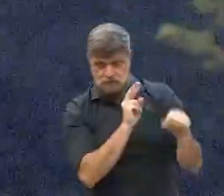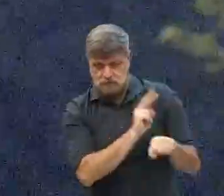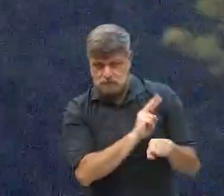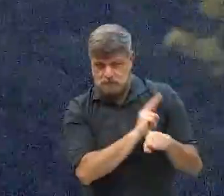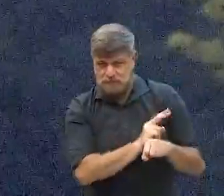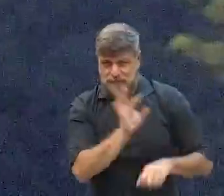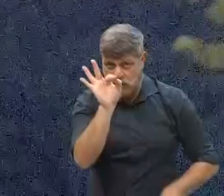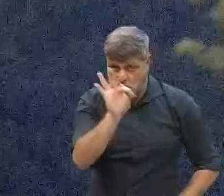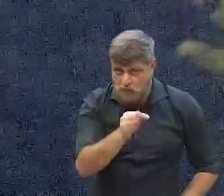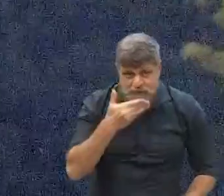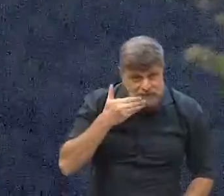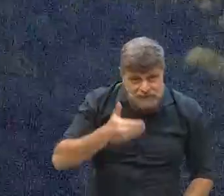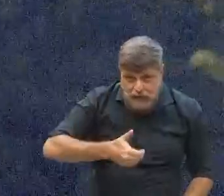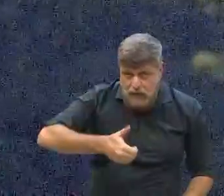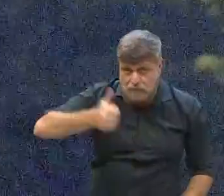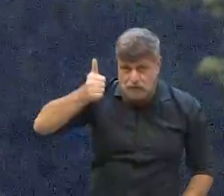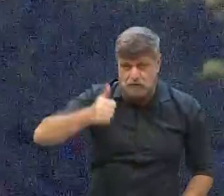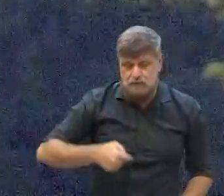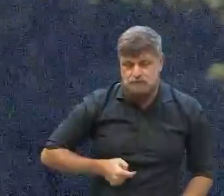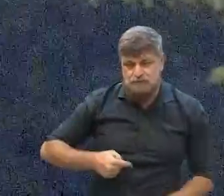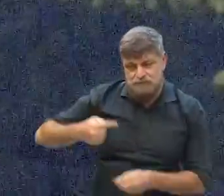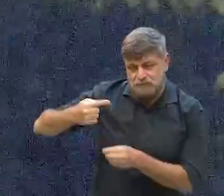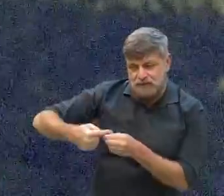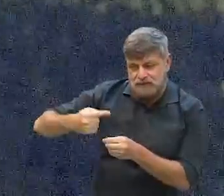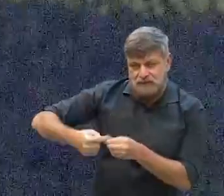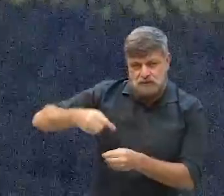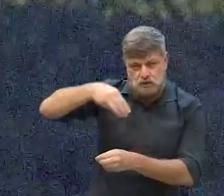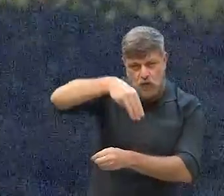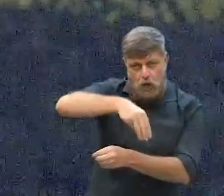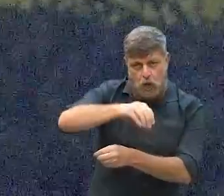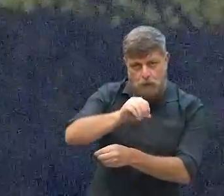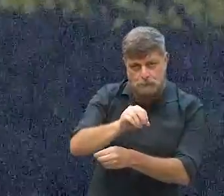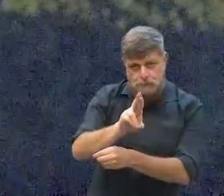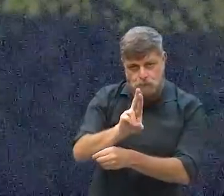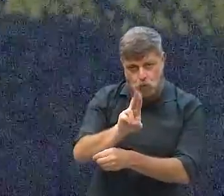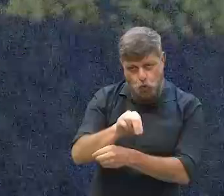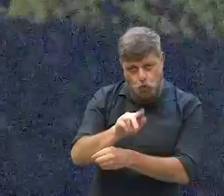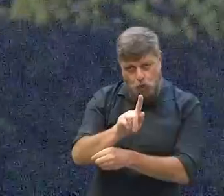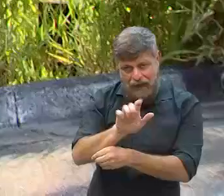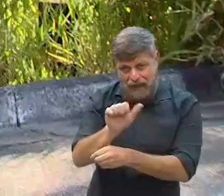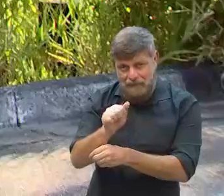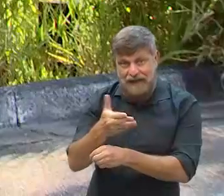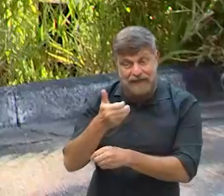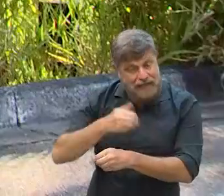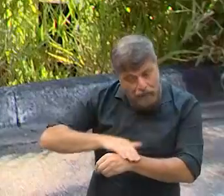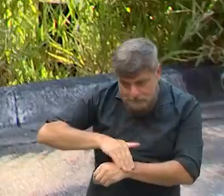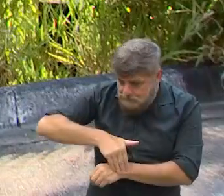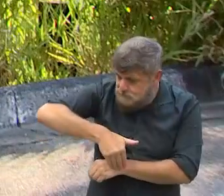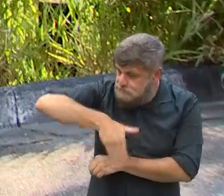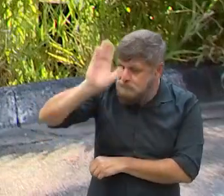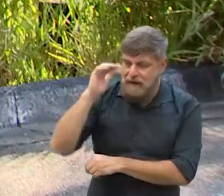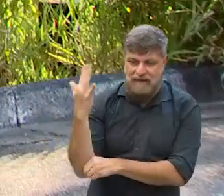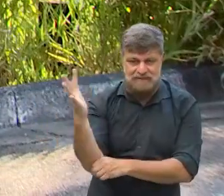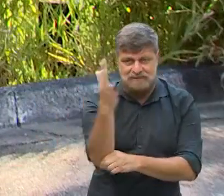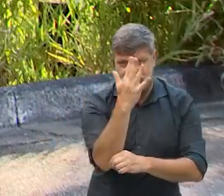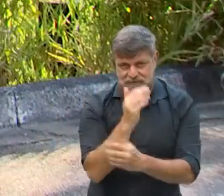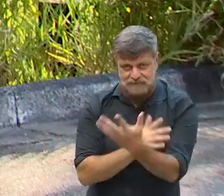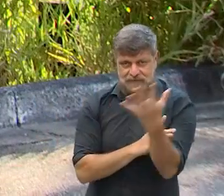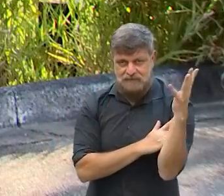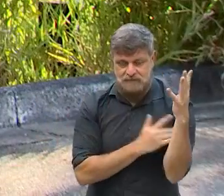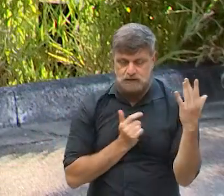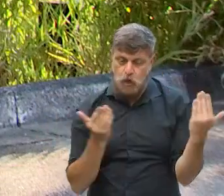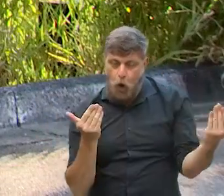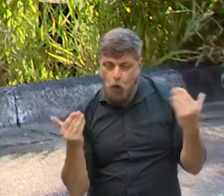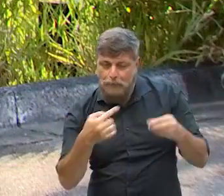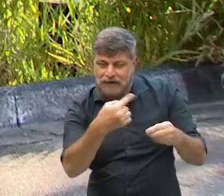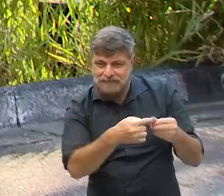melhor índice da RMC, a cidade busca melhorar a cobertura vegetal. Um bom índice com relação aos demais